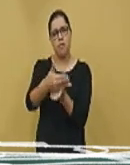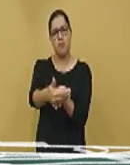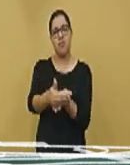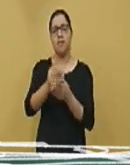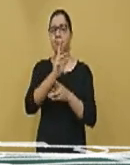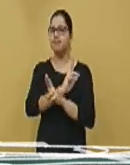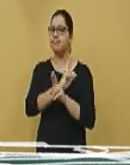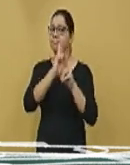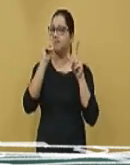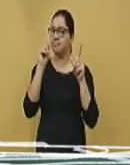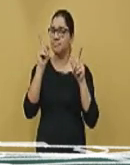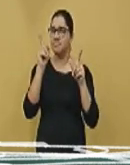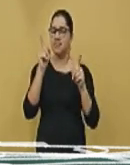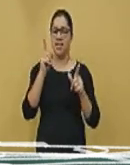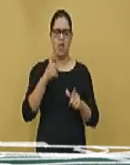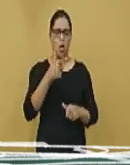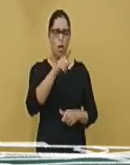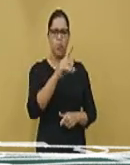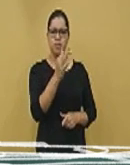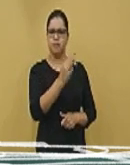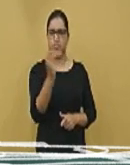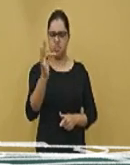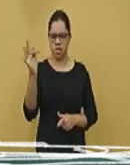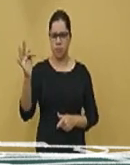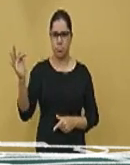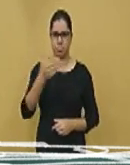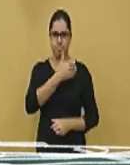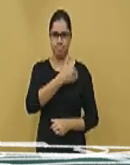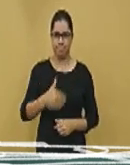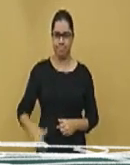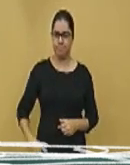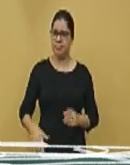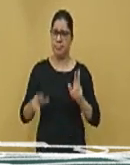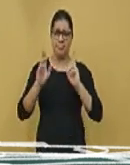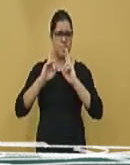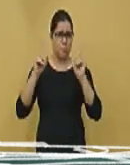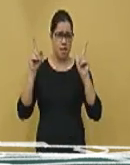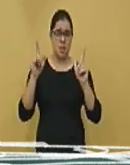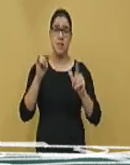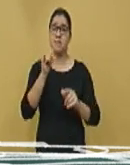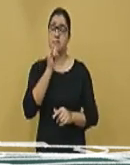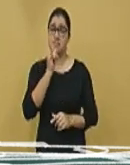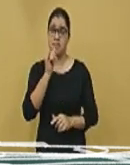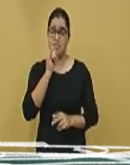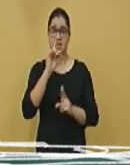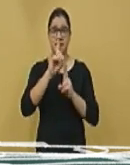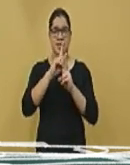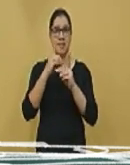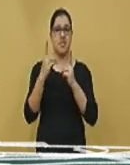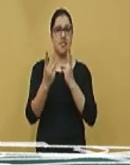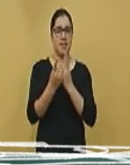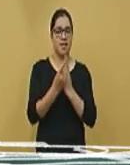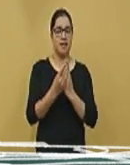nasce diferente de outras universidades. Ela já nasce, por exemplo, paritária.